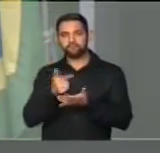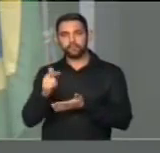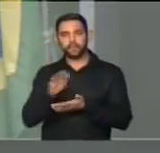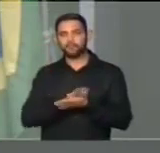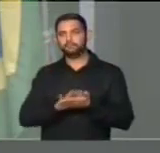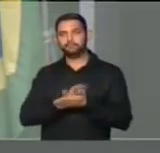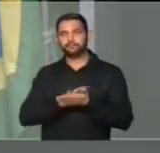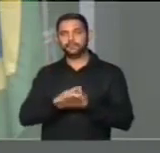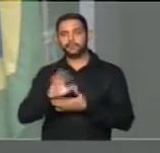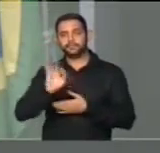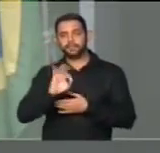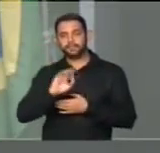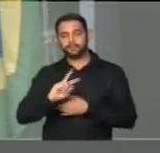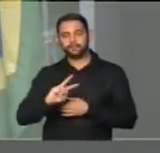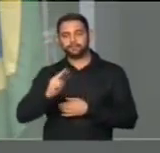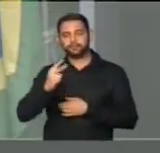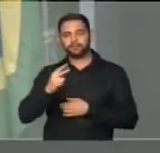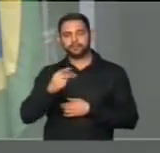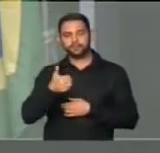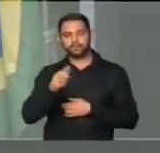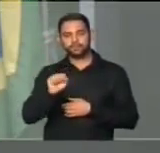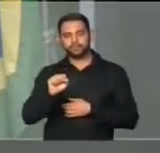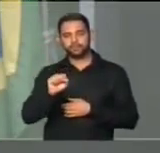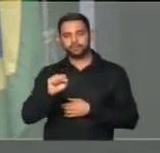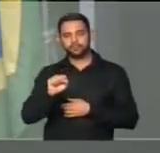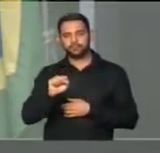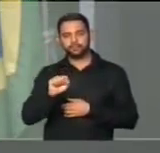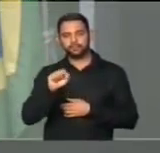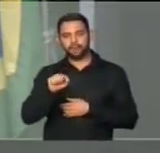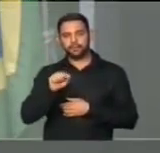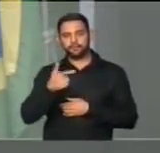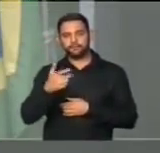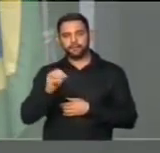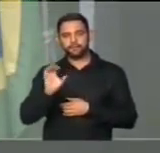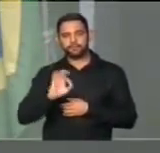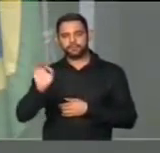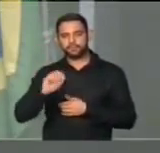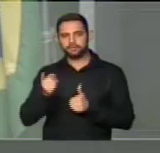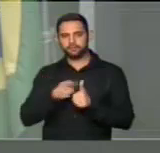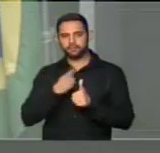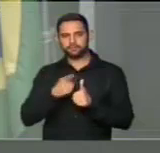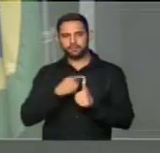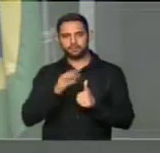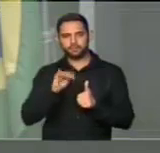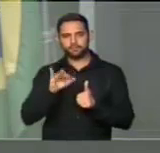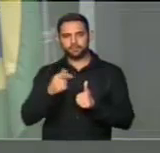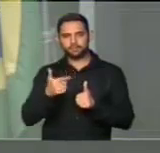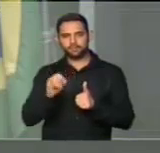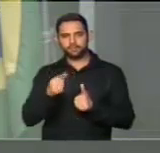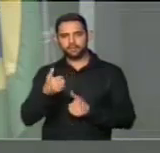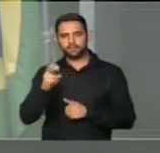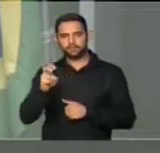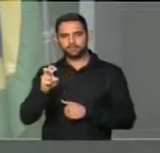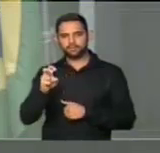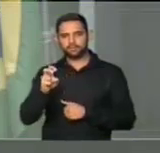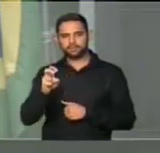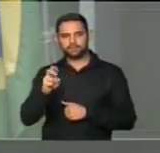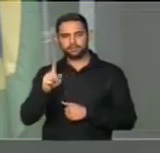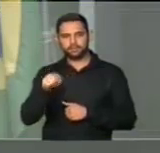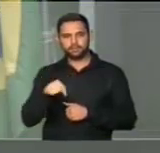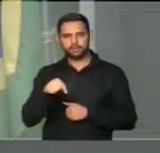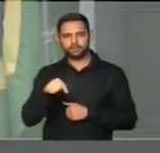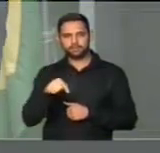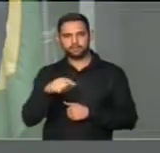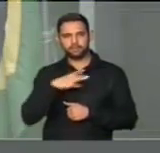Esse percentual passou de 18% para quase 20% no primeiro trimestre de 2015. Isso,